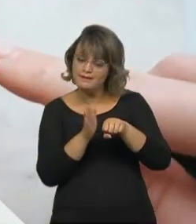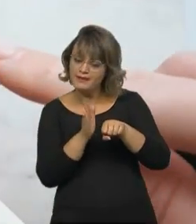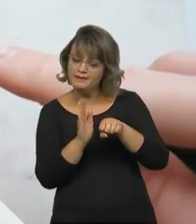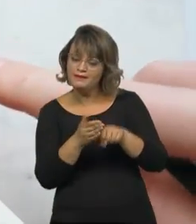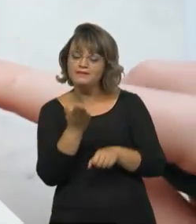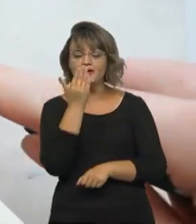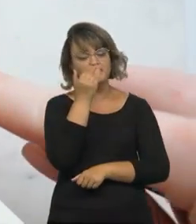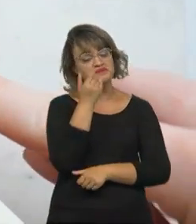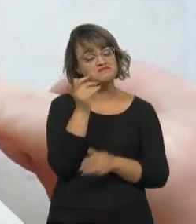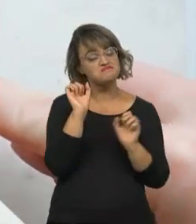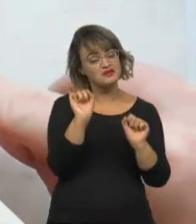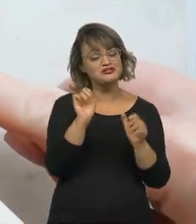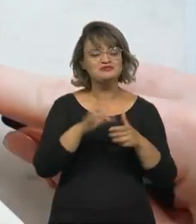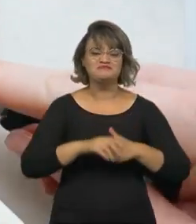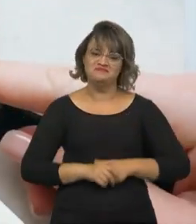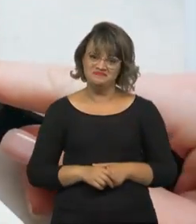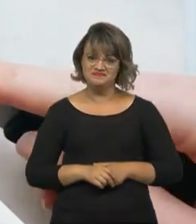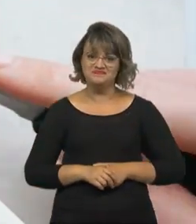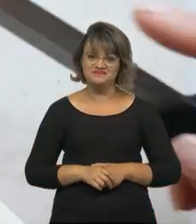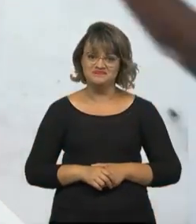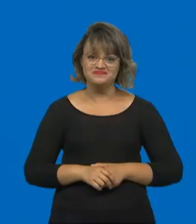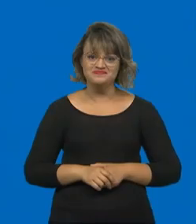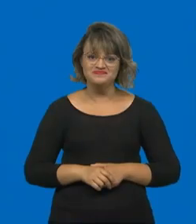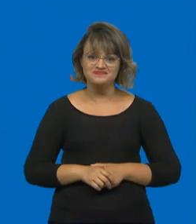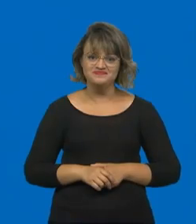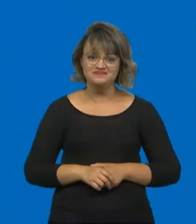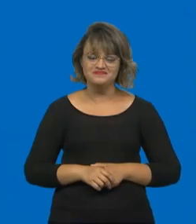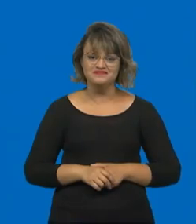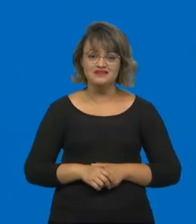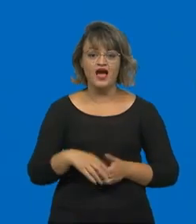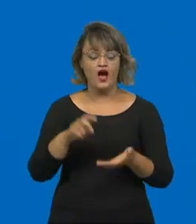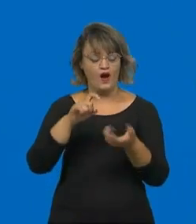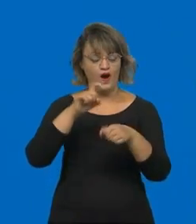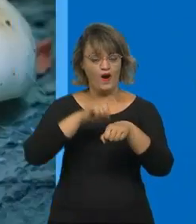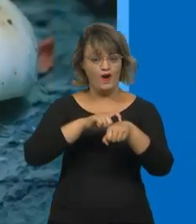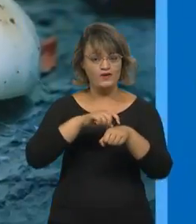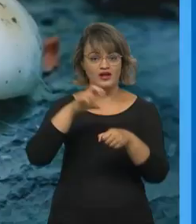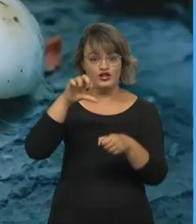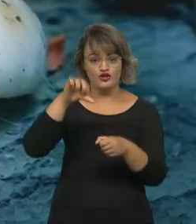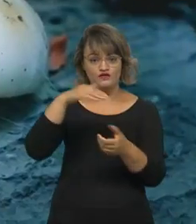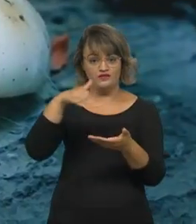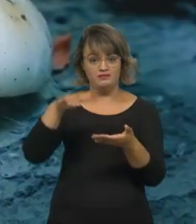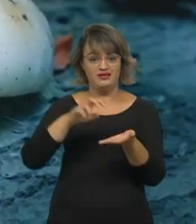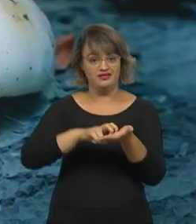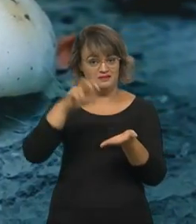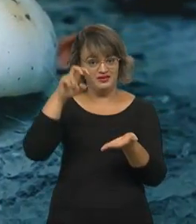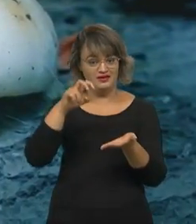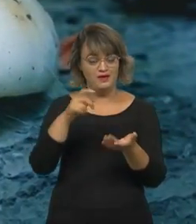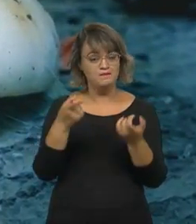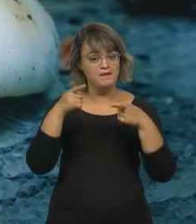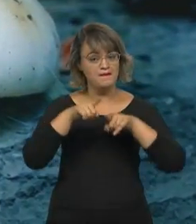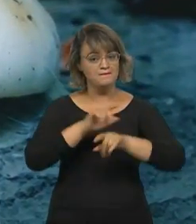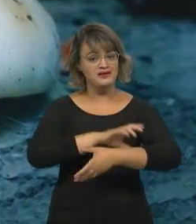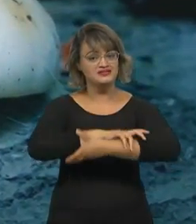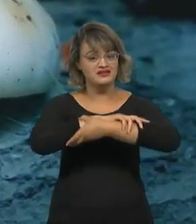espécies também podem ser utilizadas na culinária. 9:30 da manhã, uma parceria com o